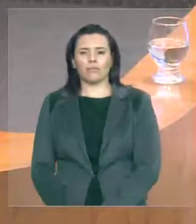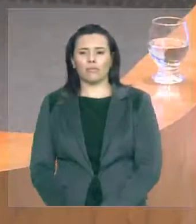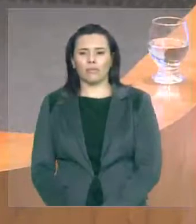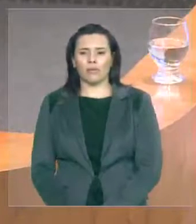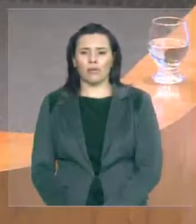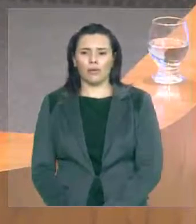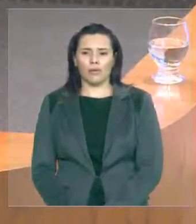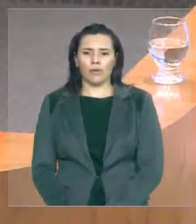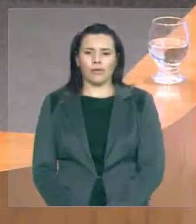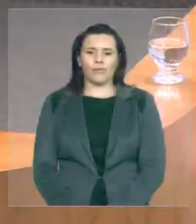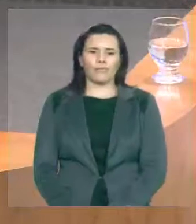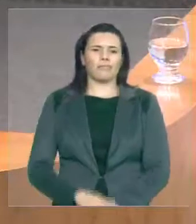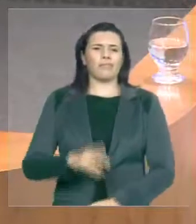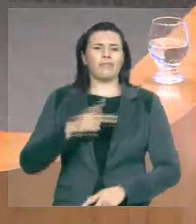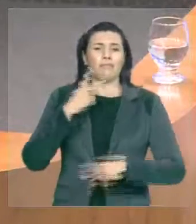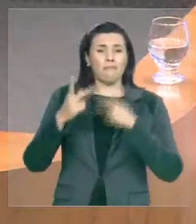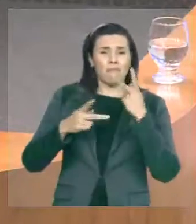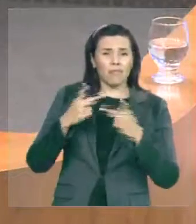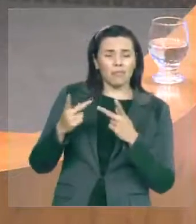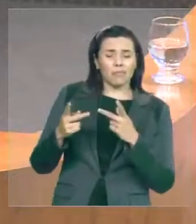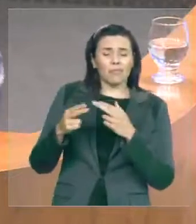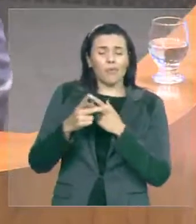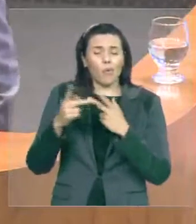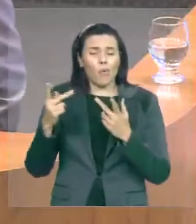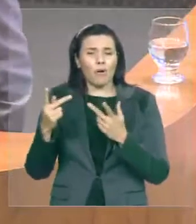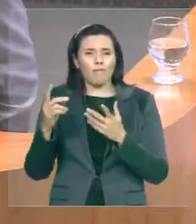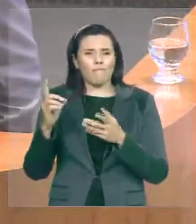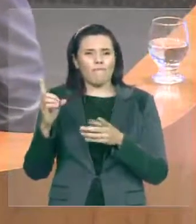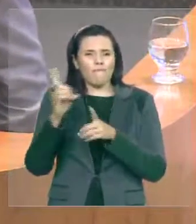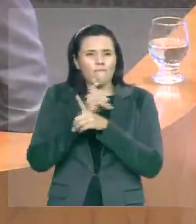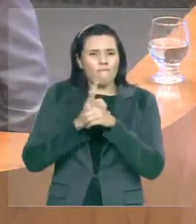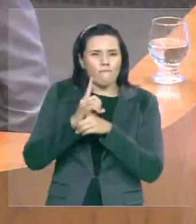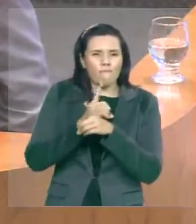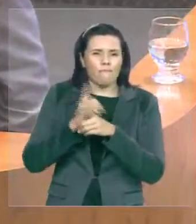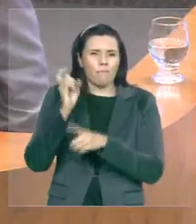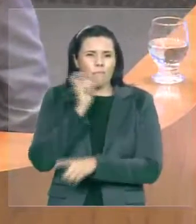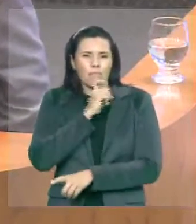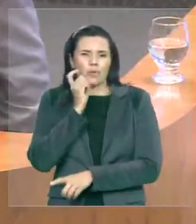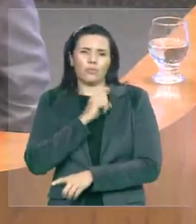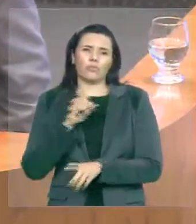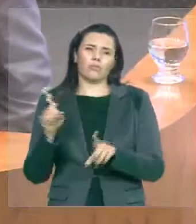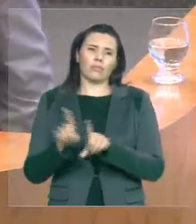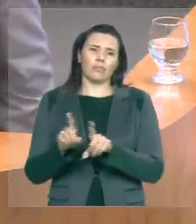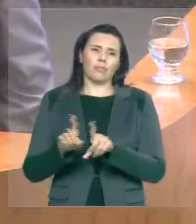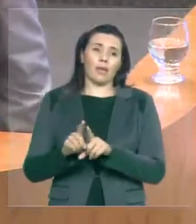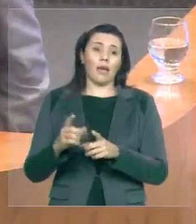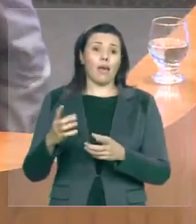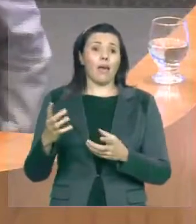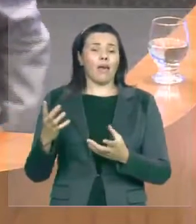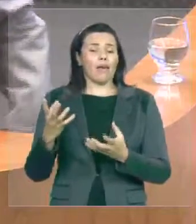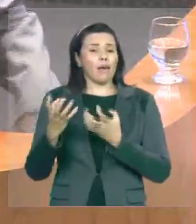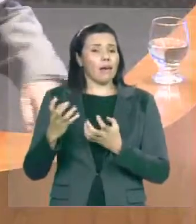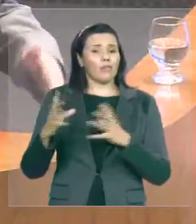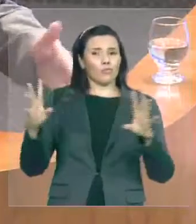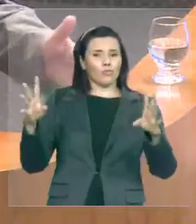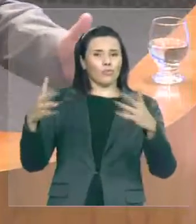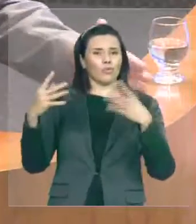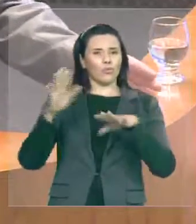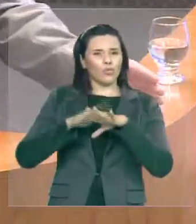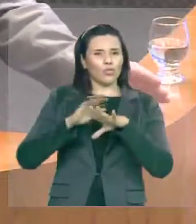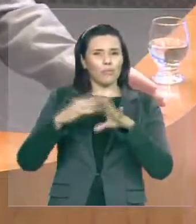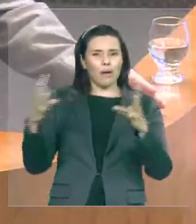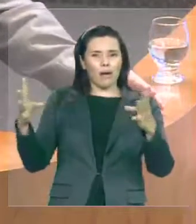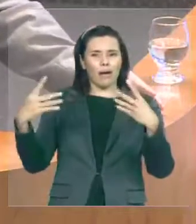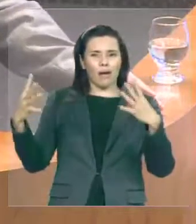produzindo factoides para angariar popularidade. E as pessoas,